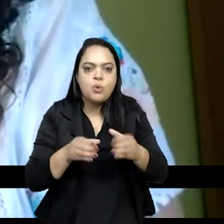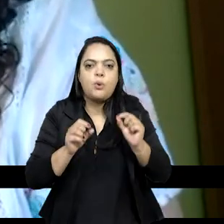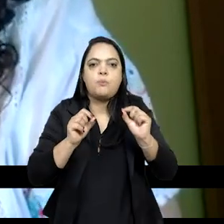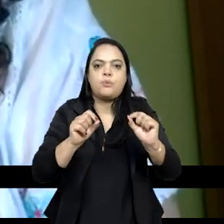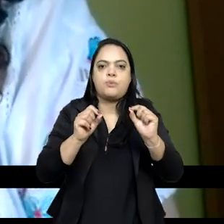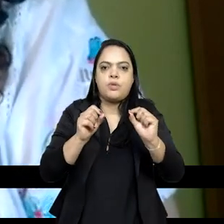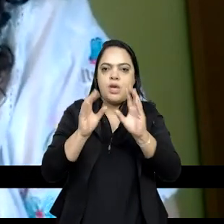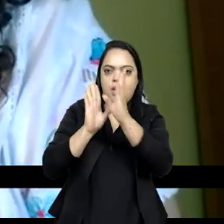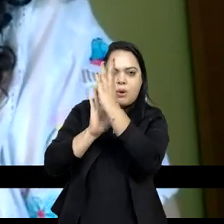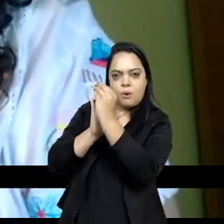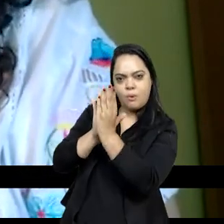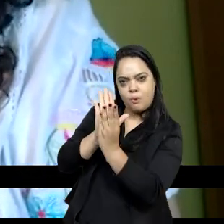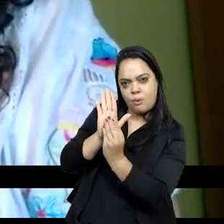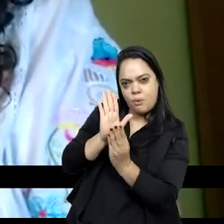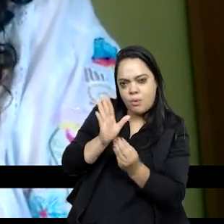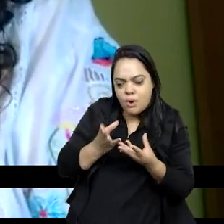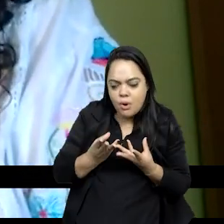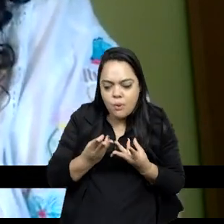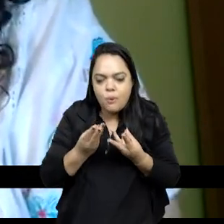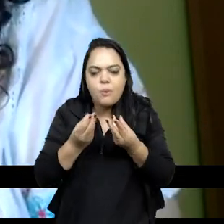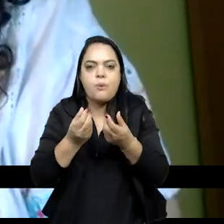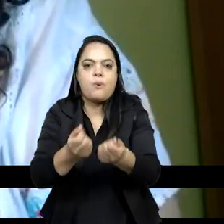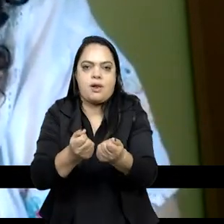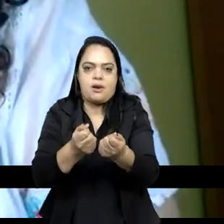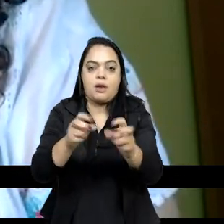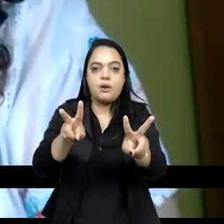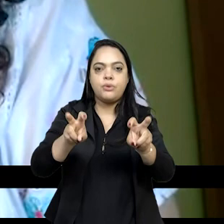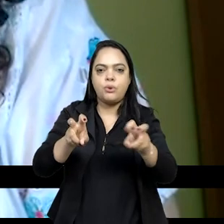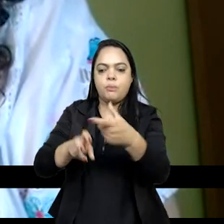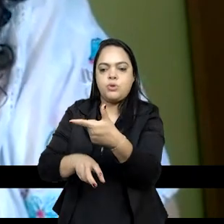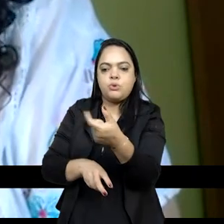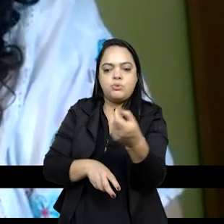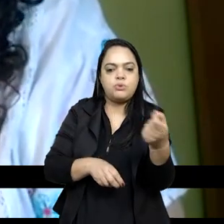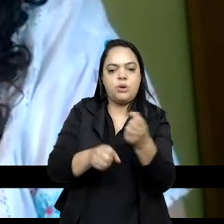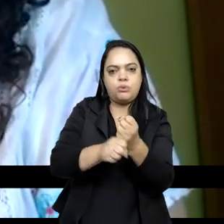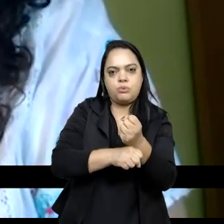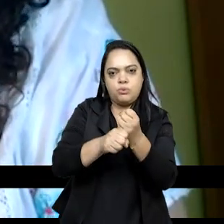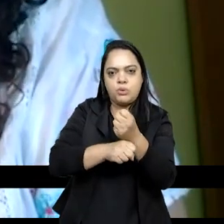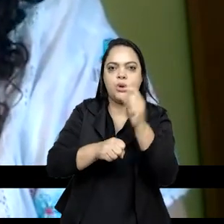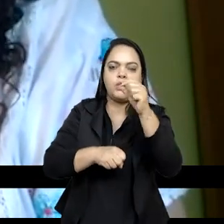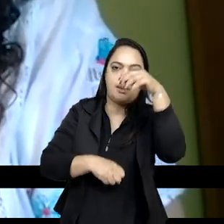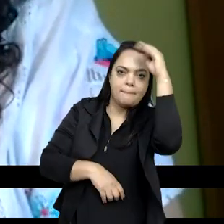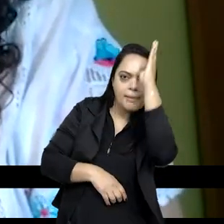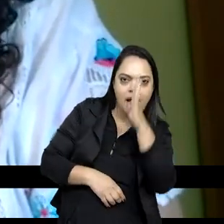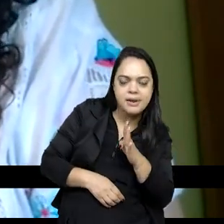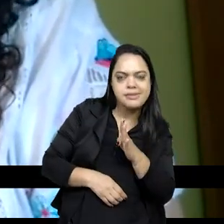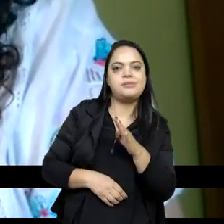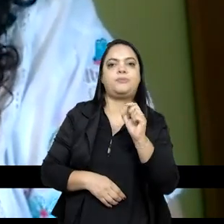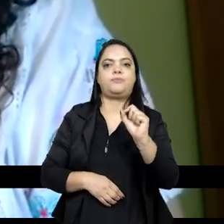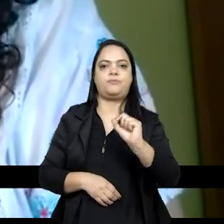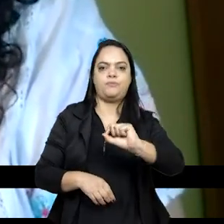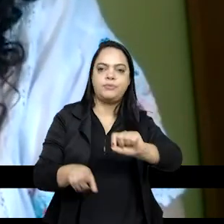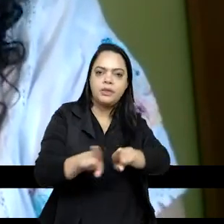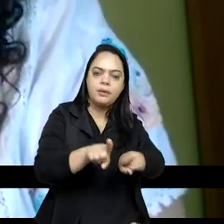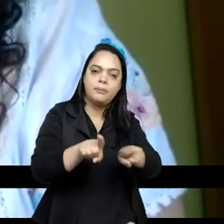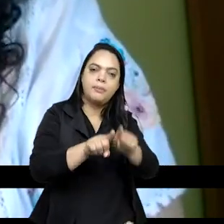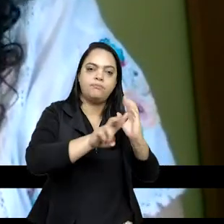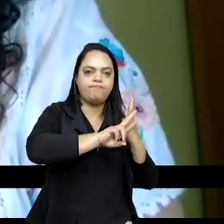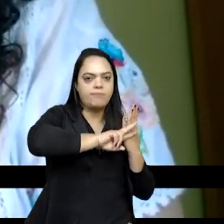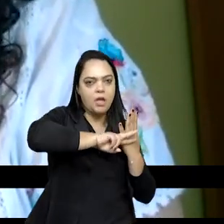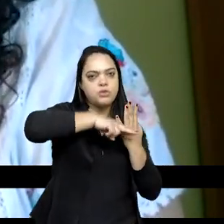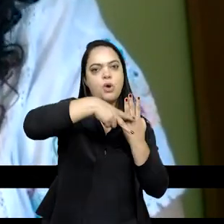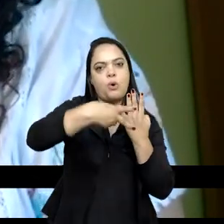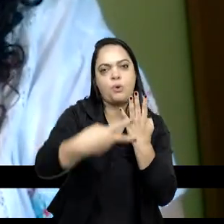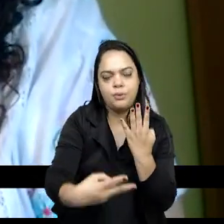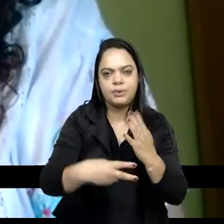conteúdo de qualidade sobre os 200 anos de dependência do Brasil e seus desdobramentos, que são